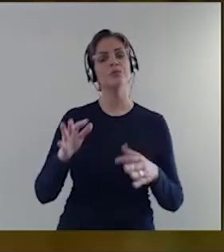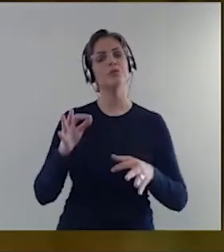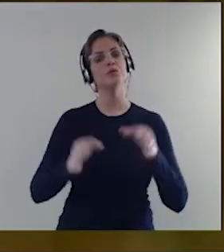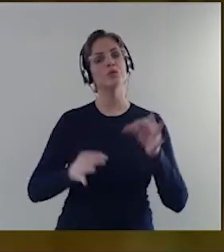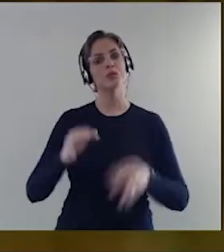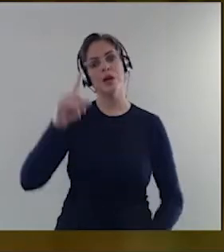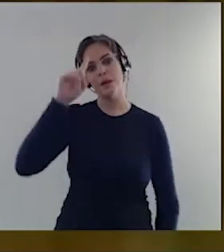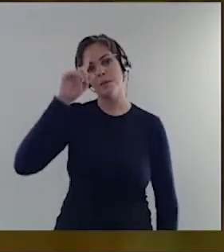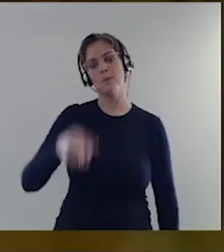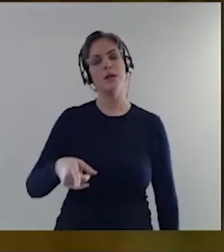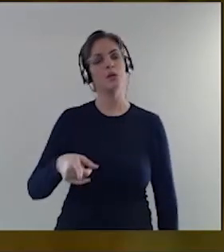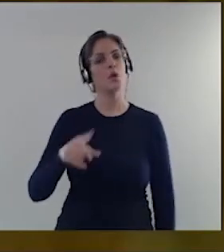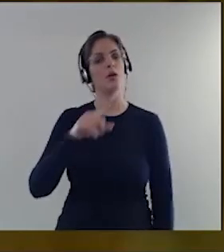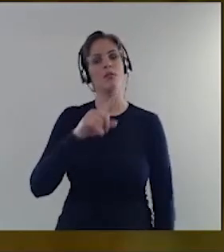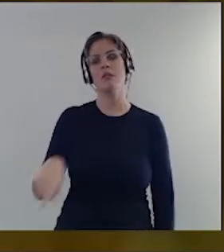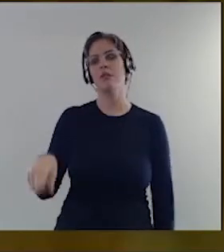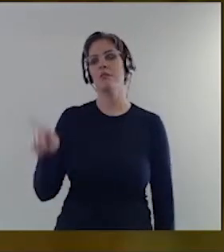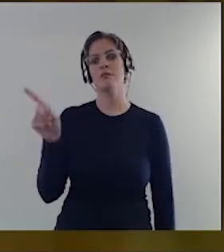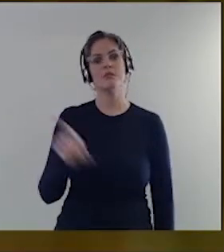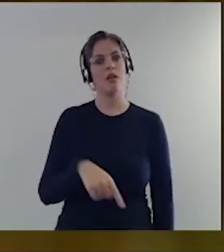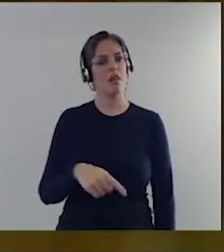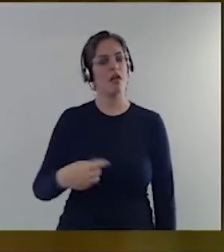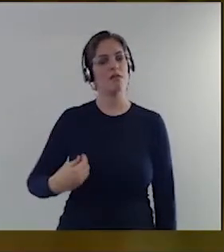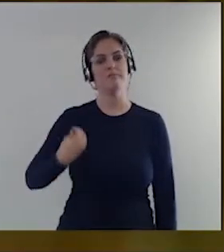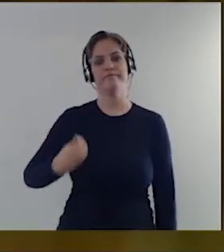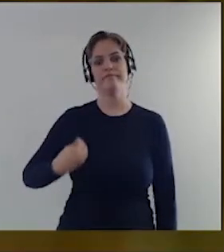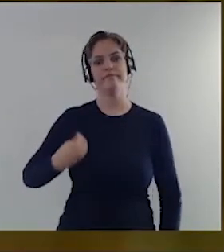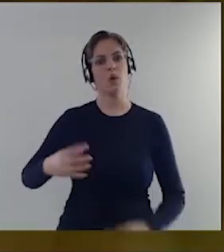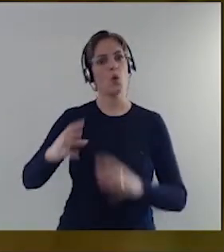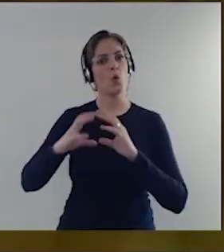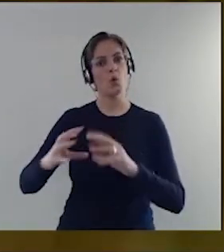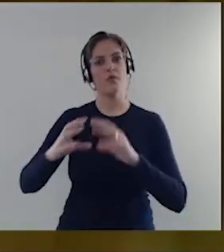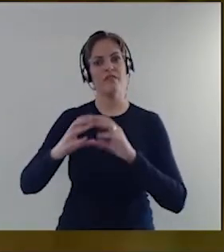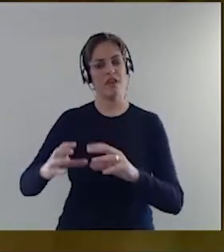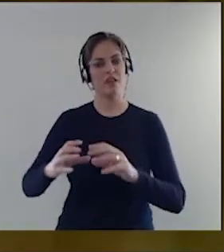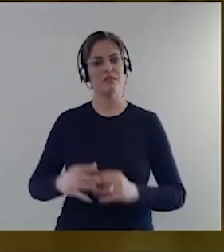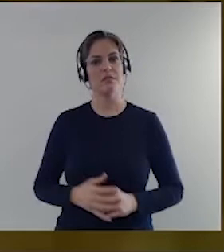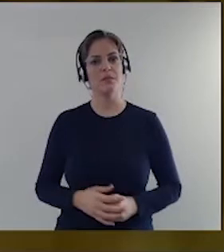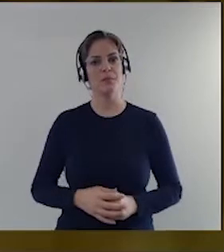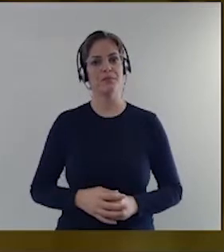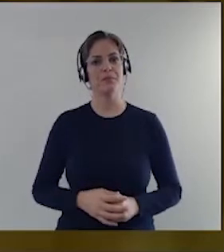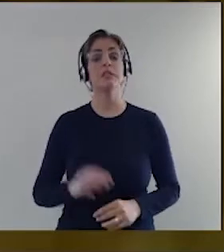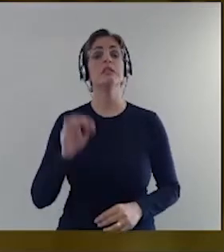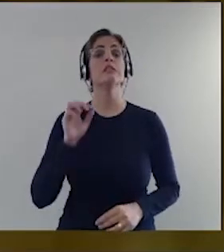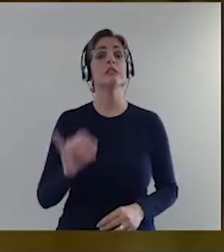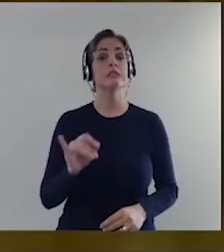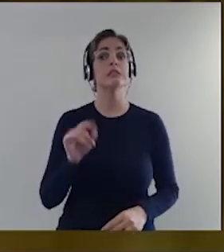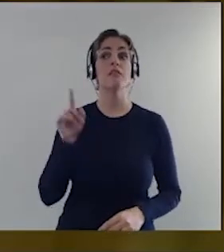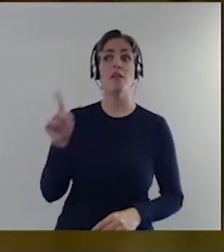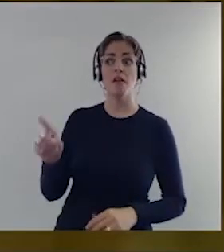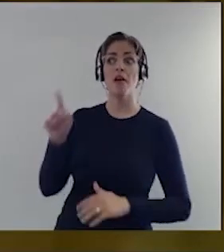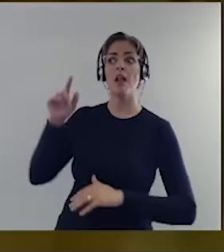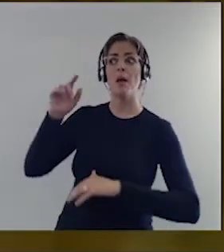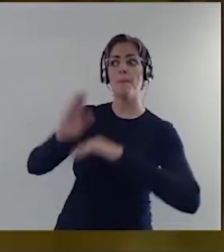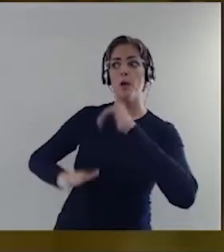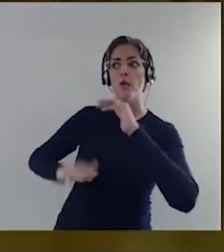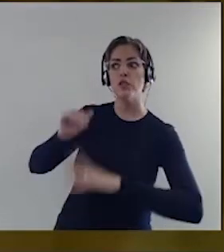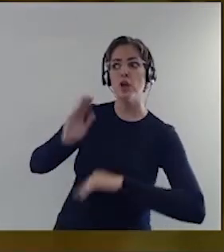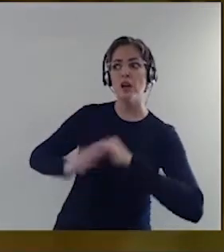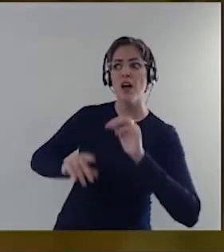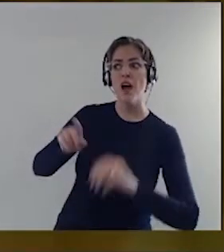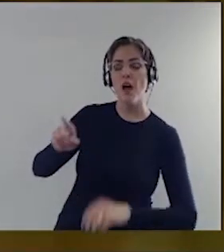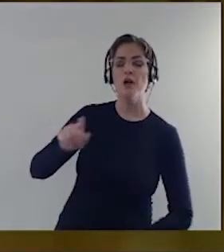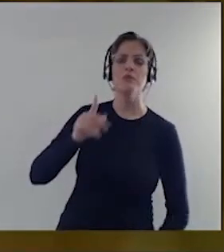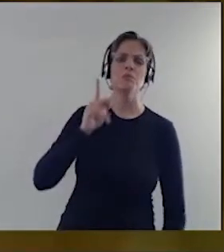a suspensão da convivência física, quando, por exemplo, a atividade profissional exercida por um dos dois, pai